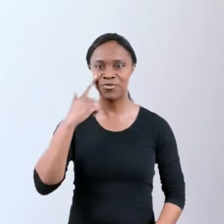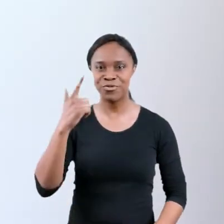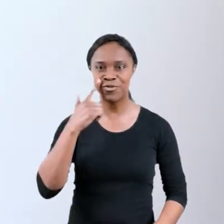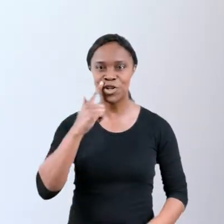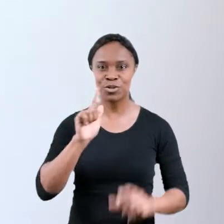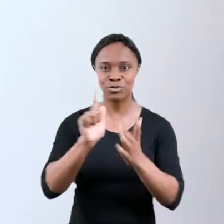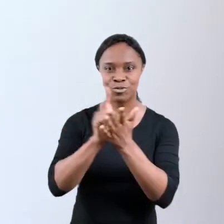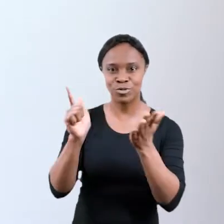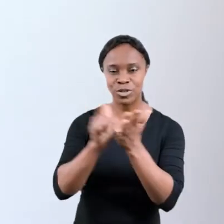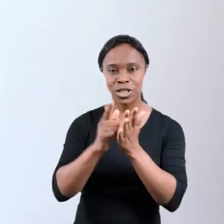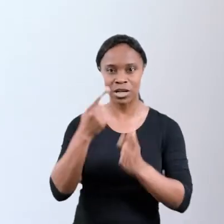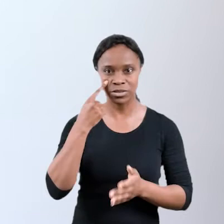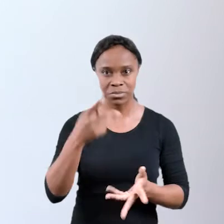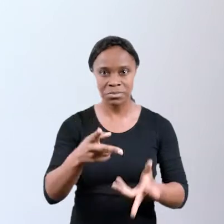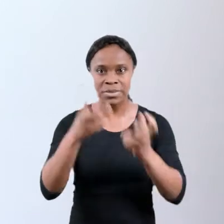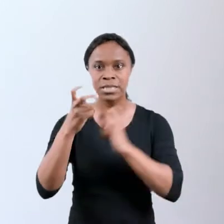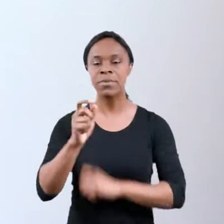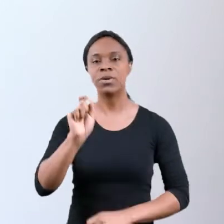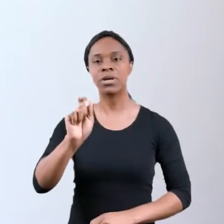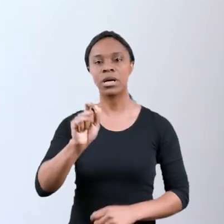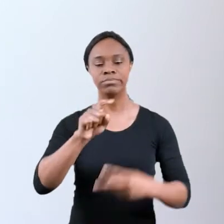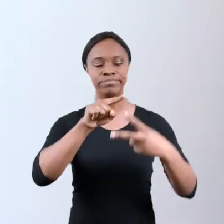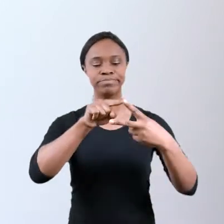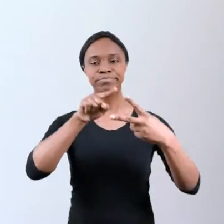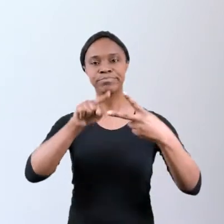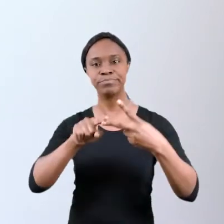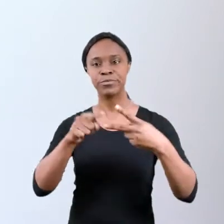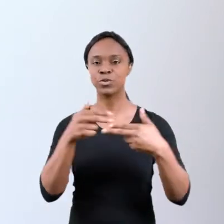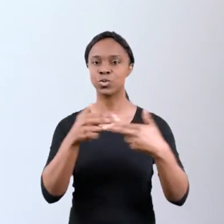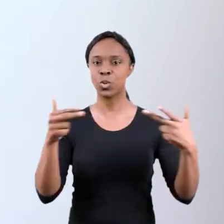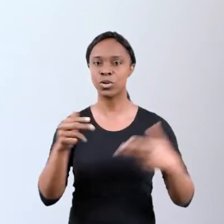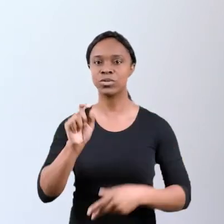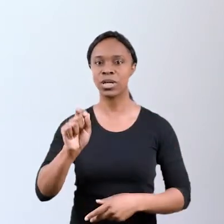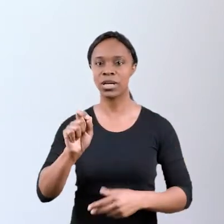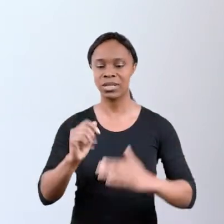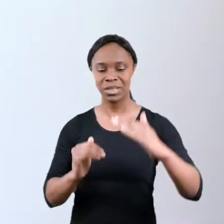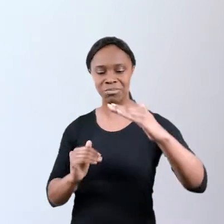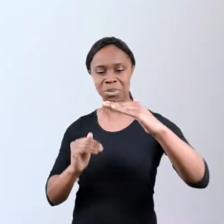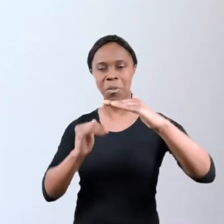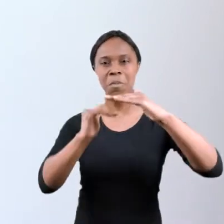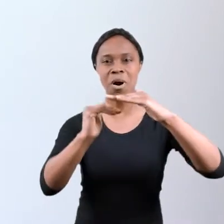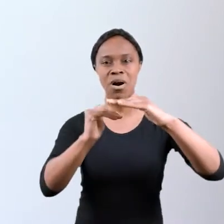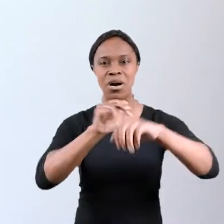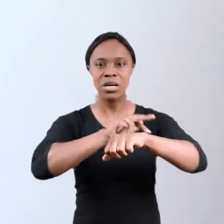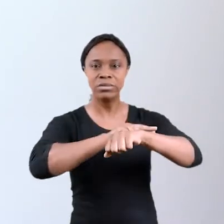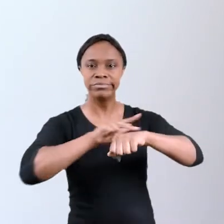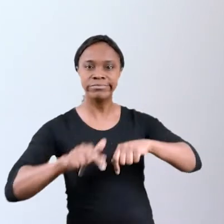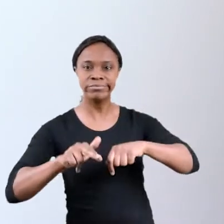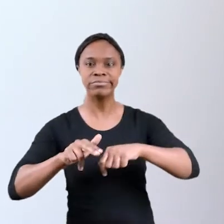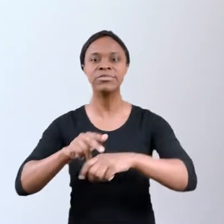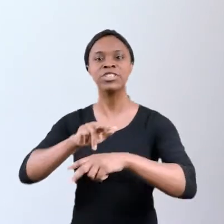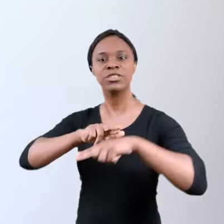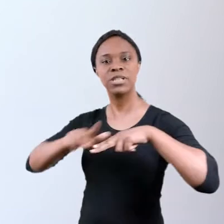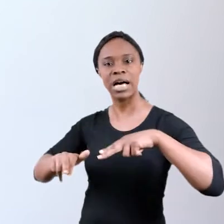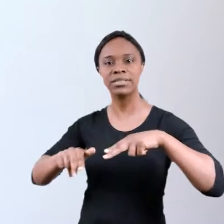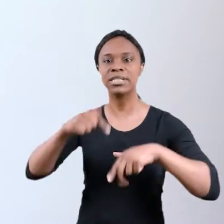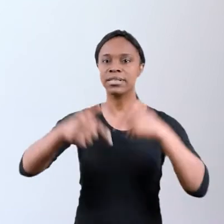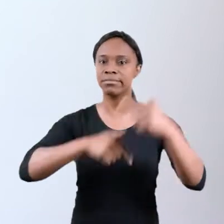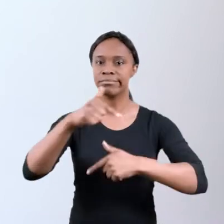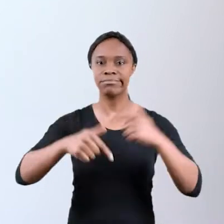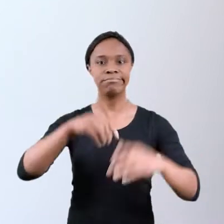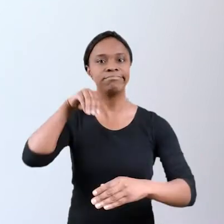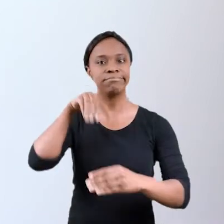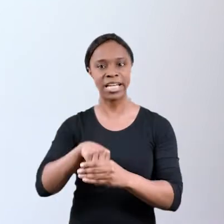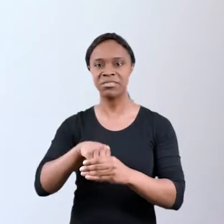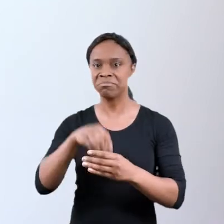viu agora, já deu para perceber duas coisas. As desigualdades de raça e gênero no mercado de trabalho